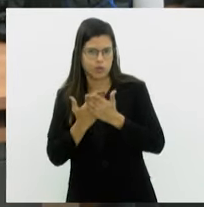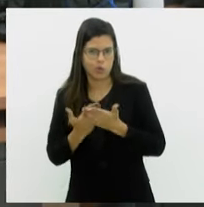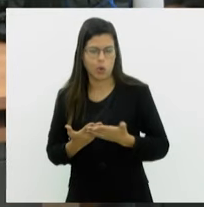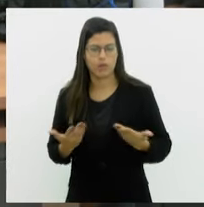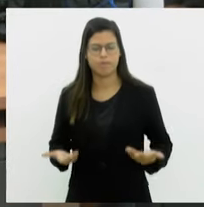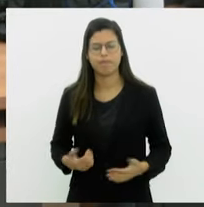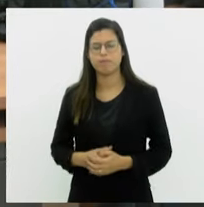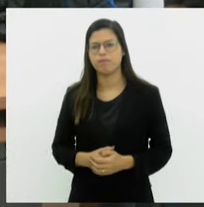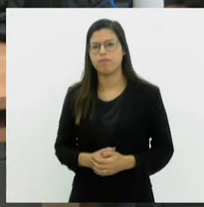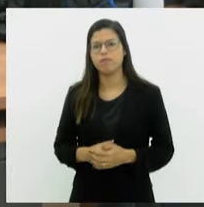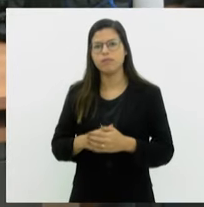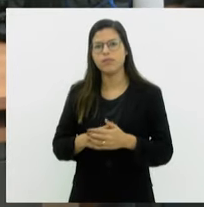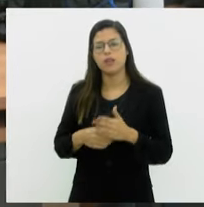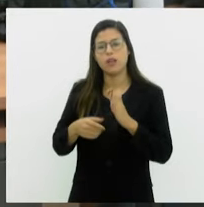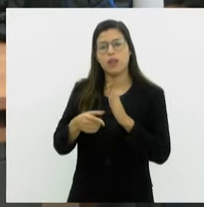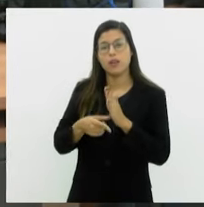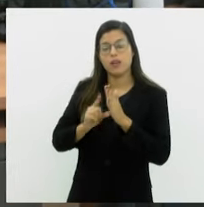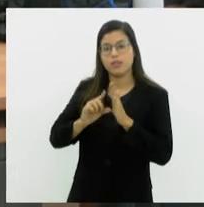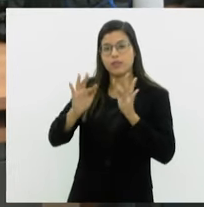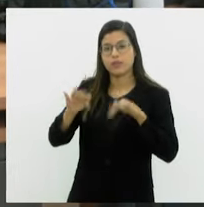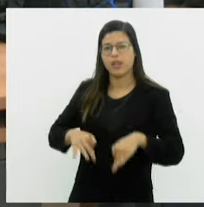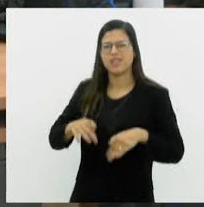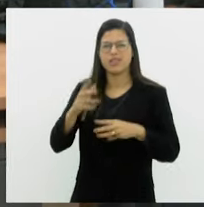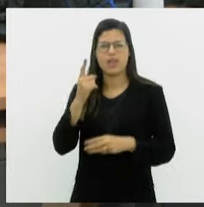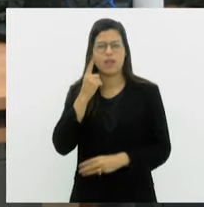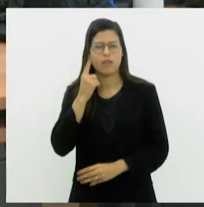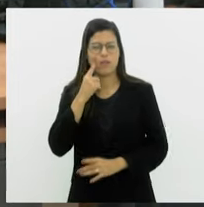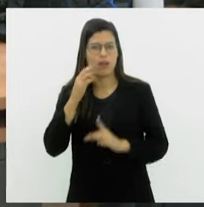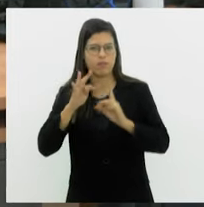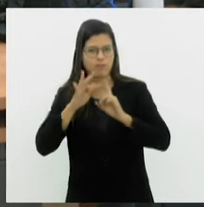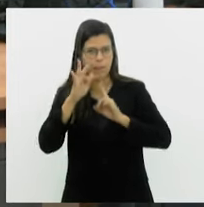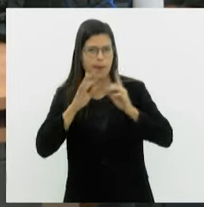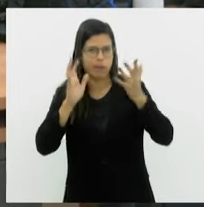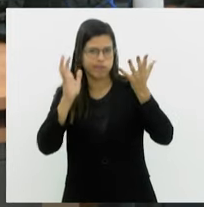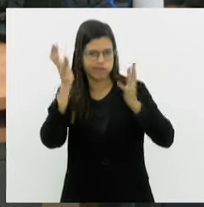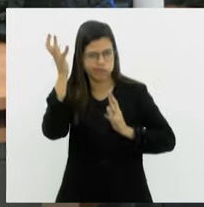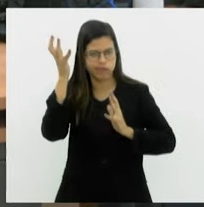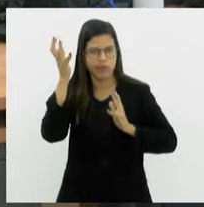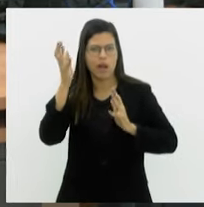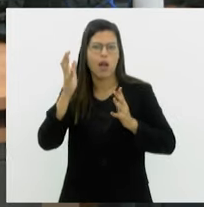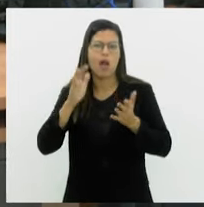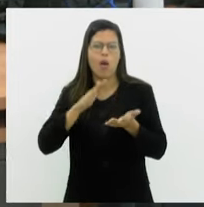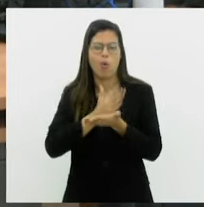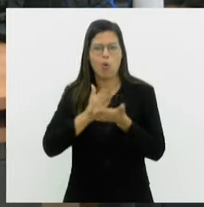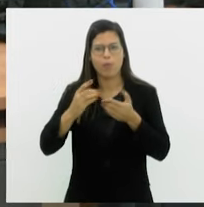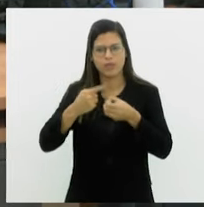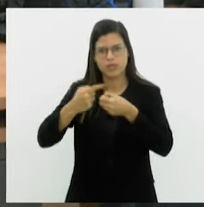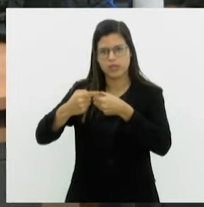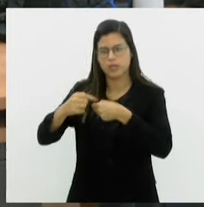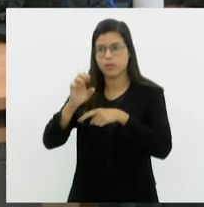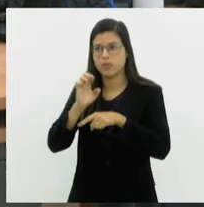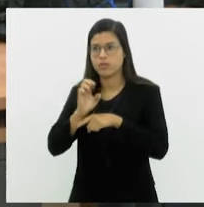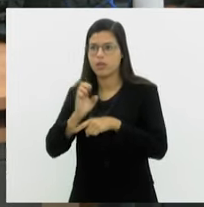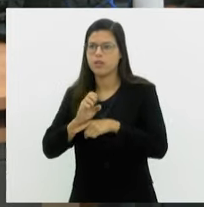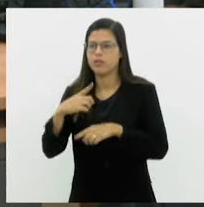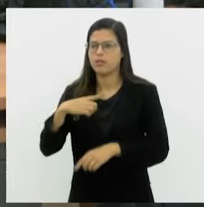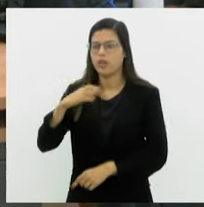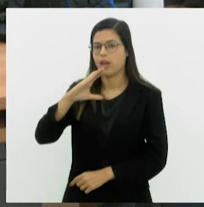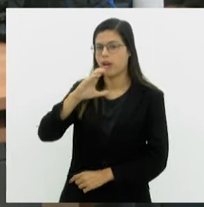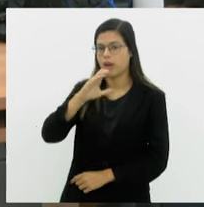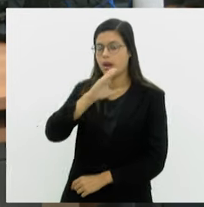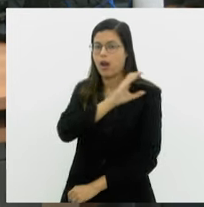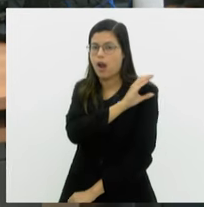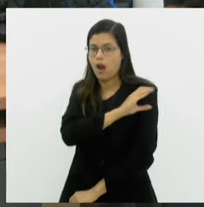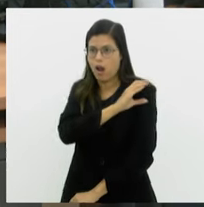de encerrar, vamos dar uma olhada no tempo em algumas cidades do estado. Aqui na tela, Campos dos Goitacazes,